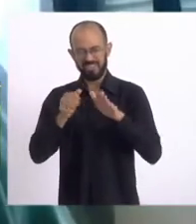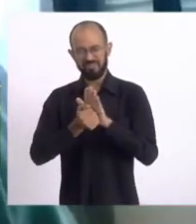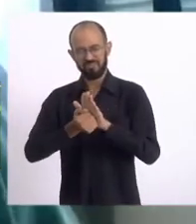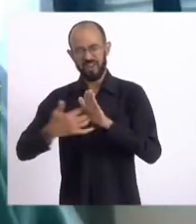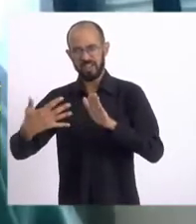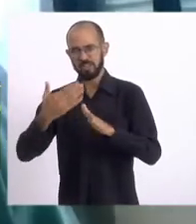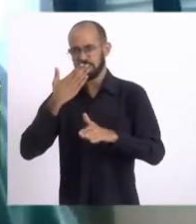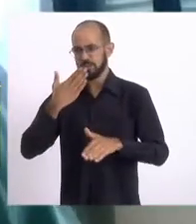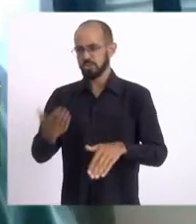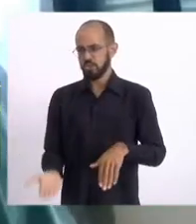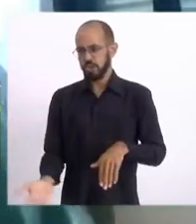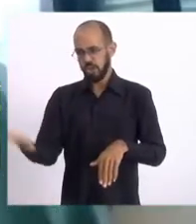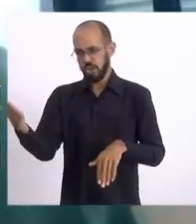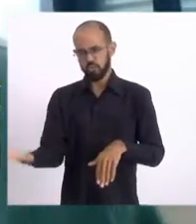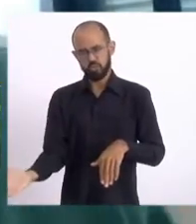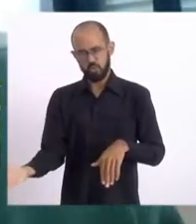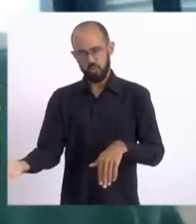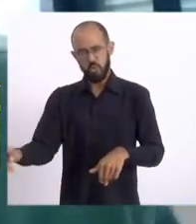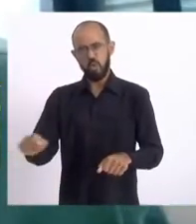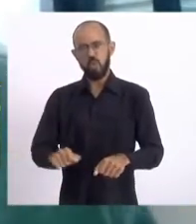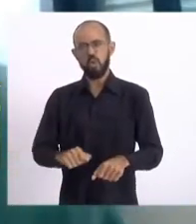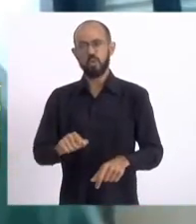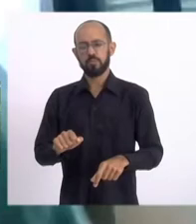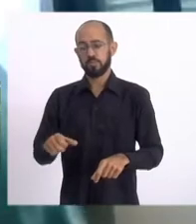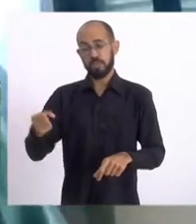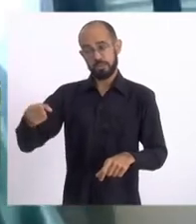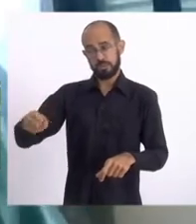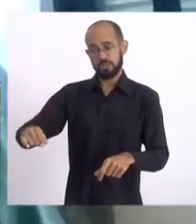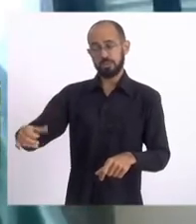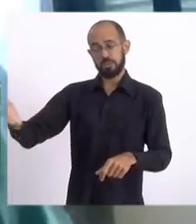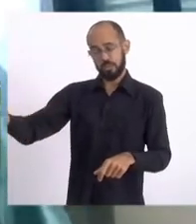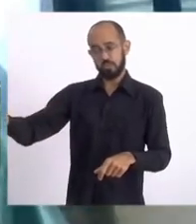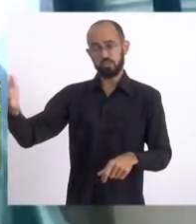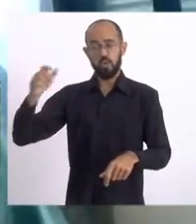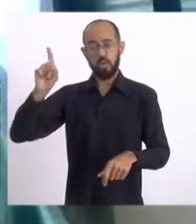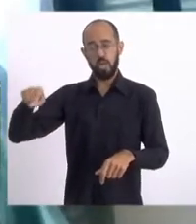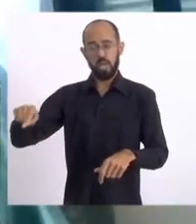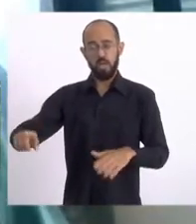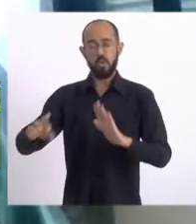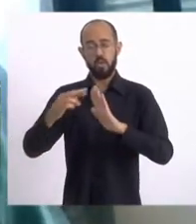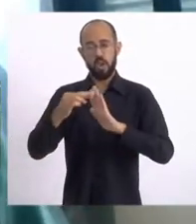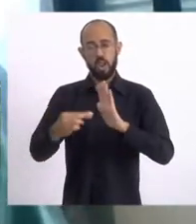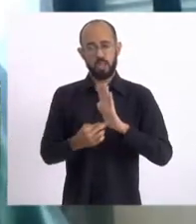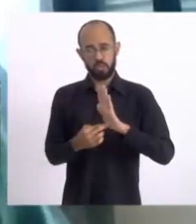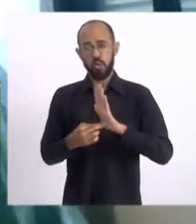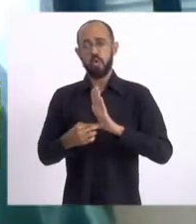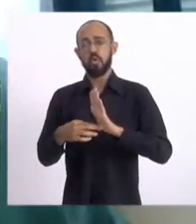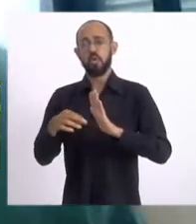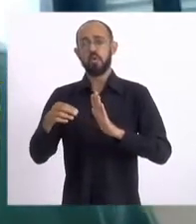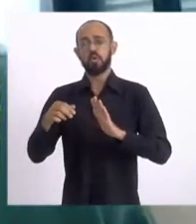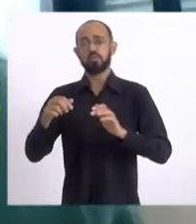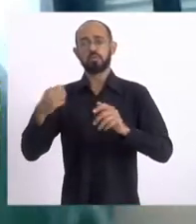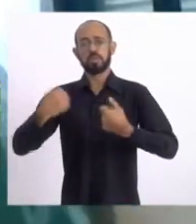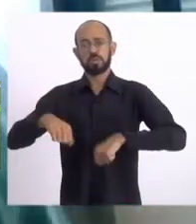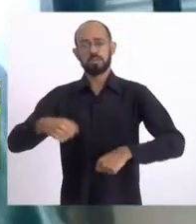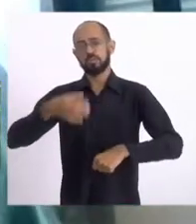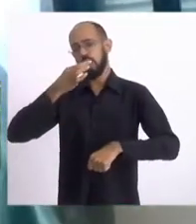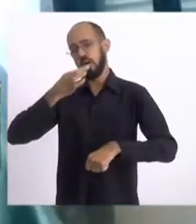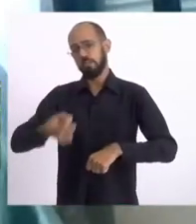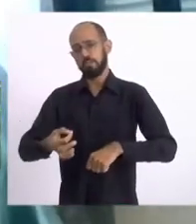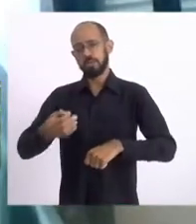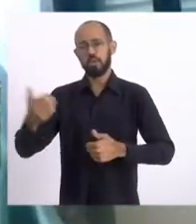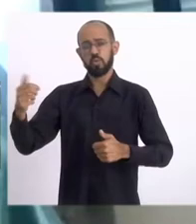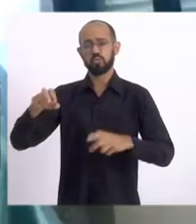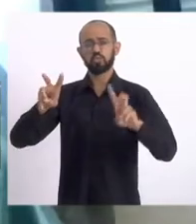Vossa Excelência que avançasse, não sei se Vossa Excelência é o relator, mas cabe um parecer sobre o